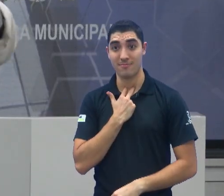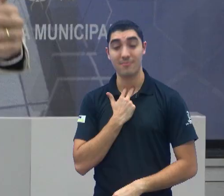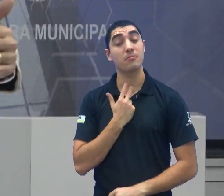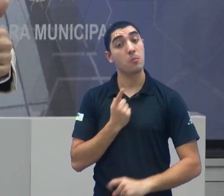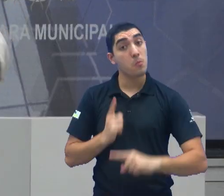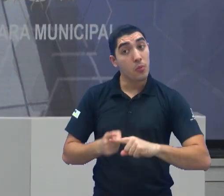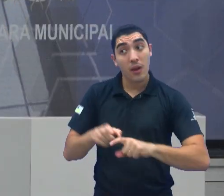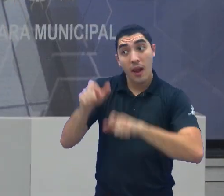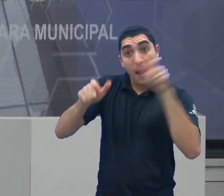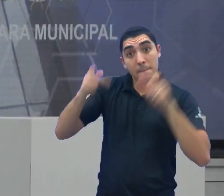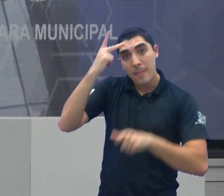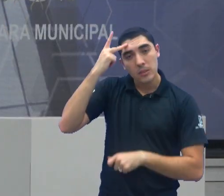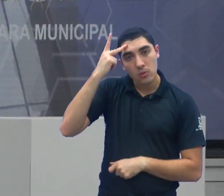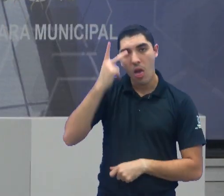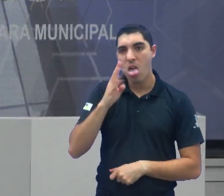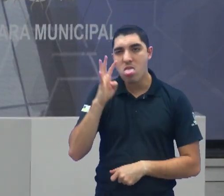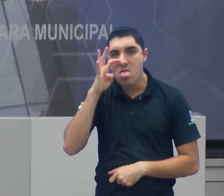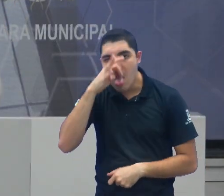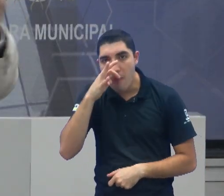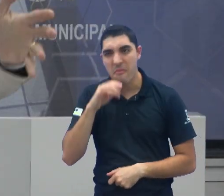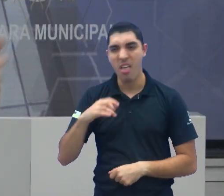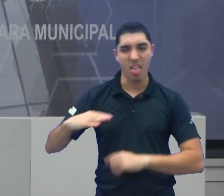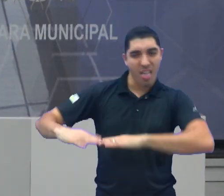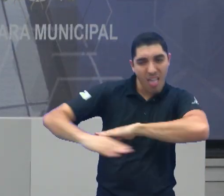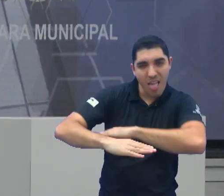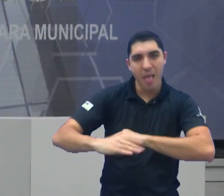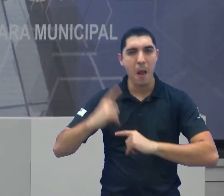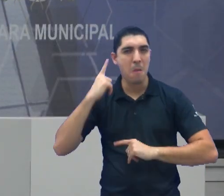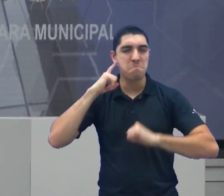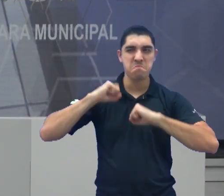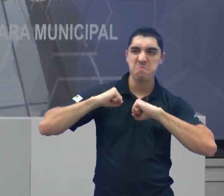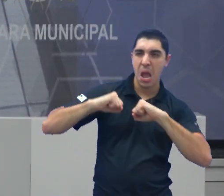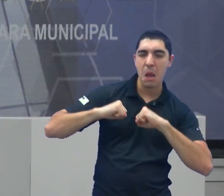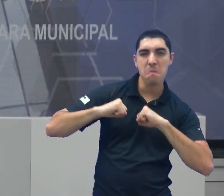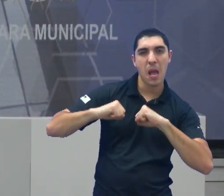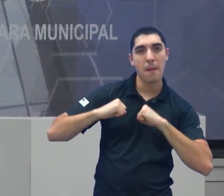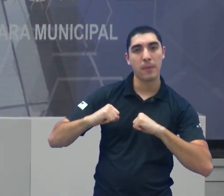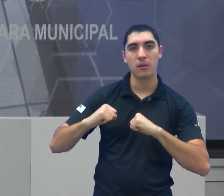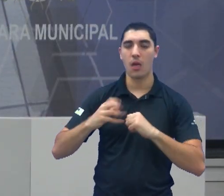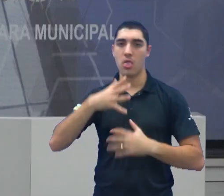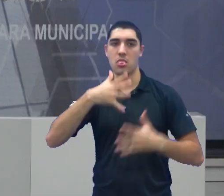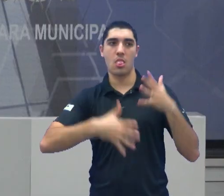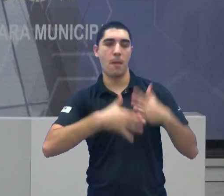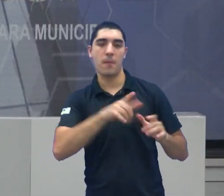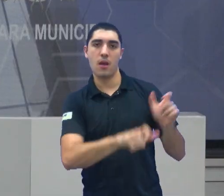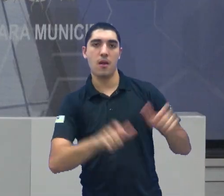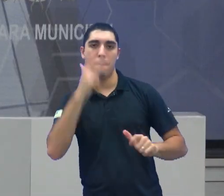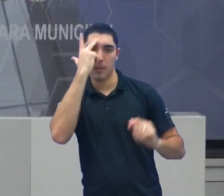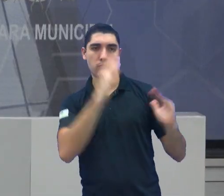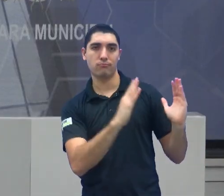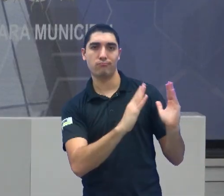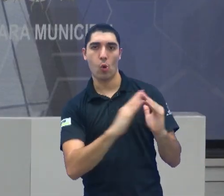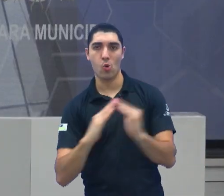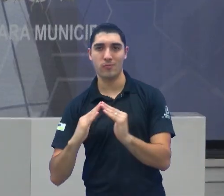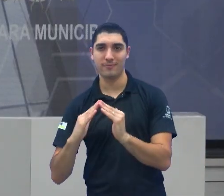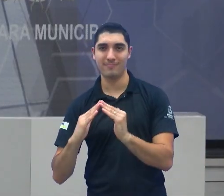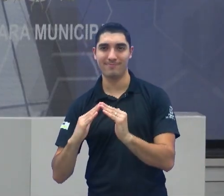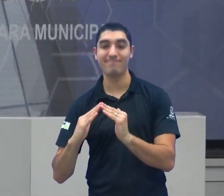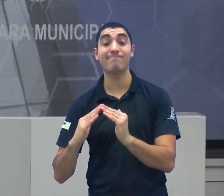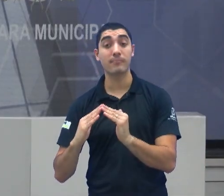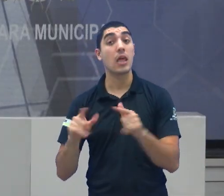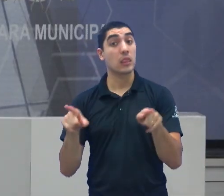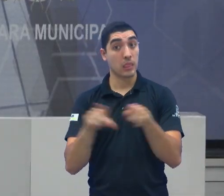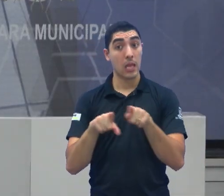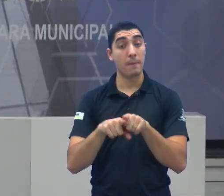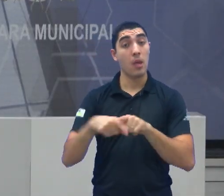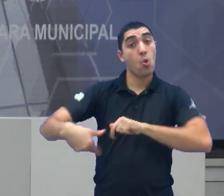de parar seu carro lá, ligar o som alto, atrapalhar os moradores próximos, e foi solucionado. Também em algumas ruas do Urbanova